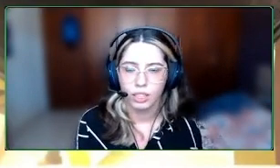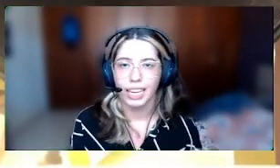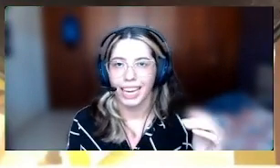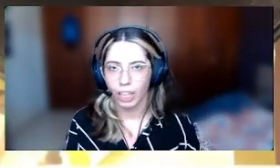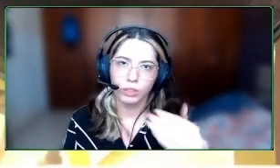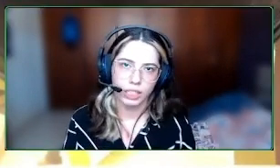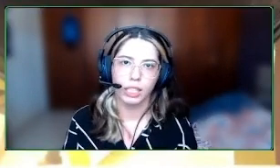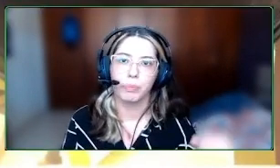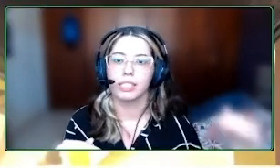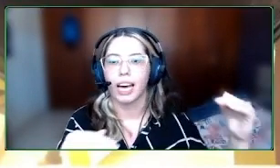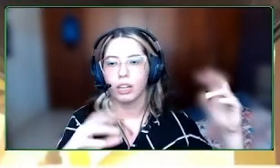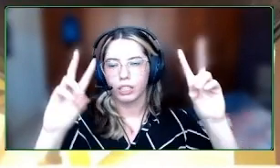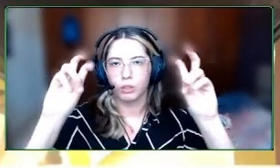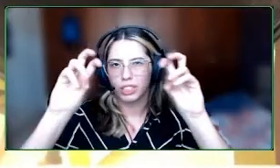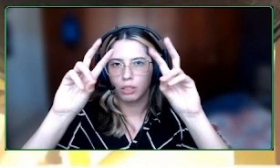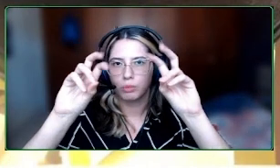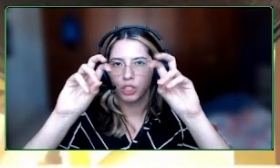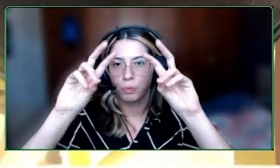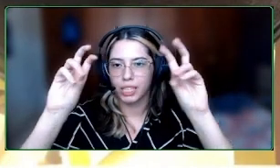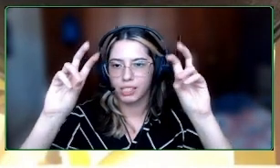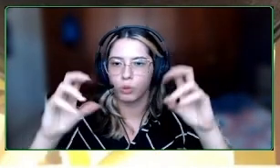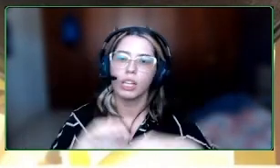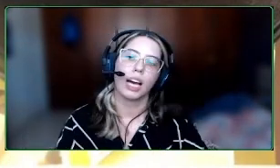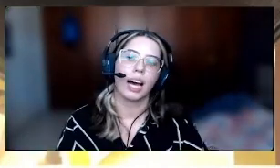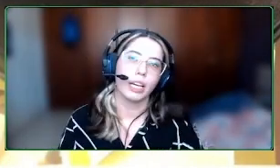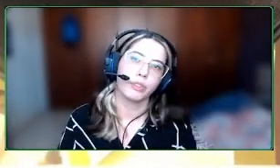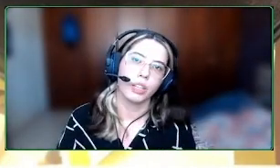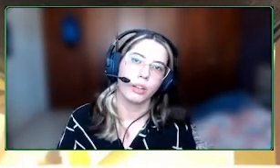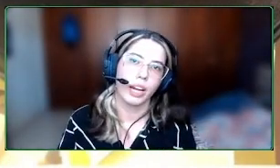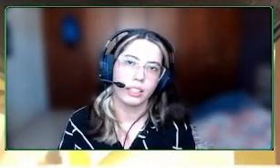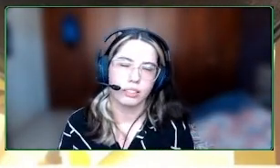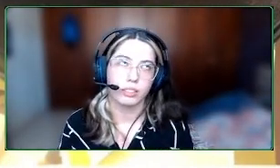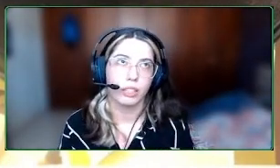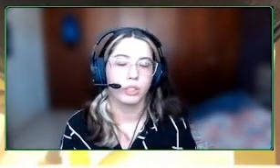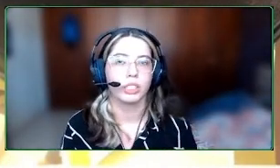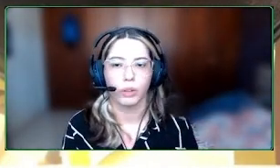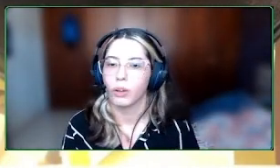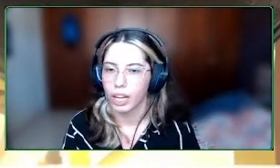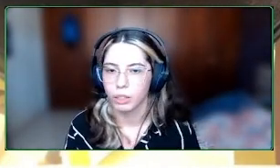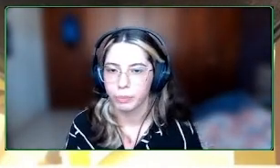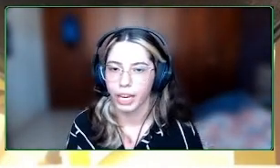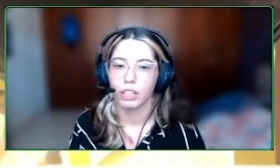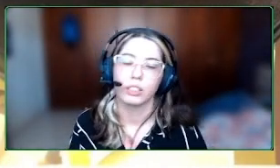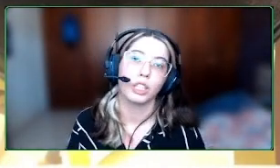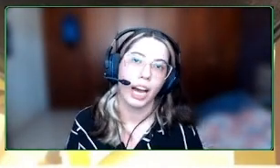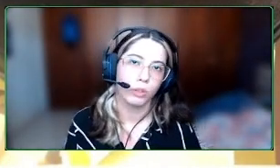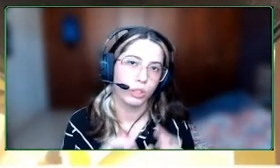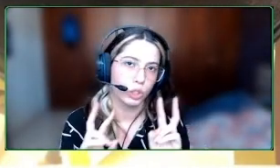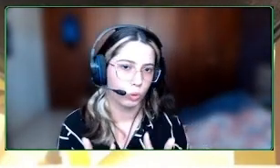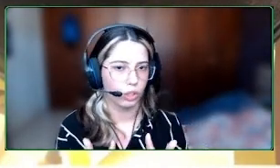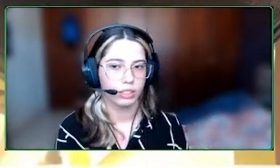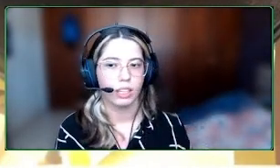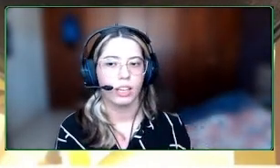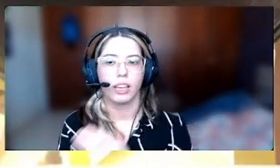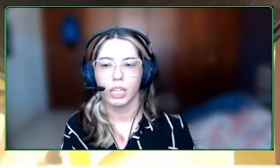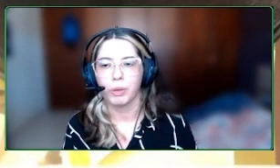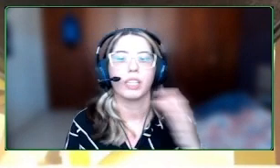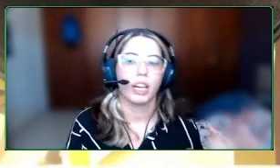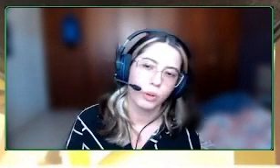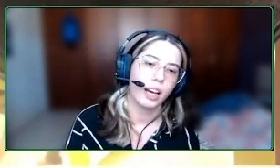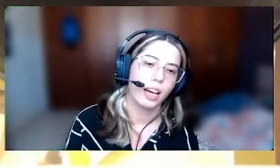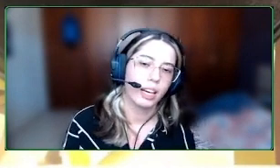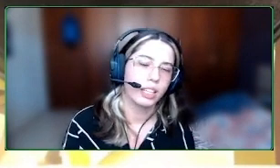horas, logo em seguida prensaram elas, fizeram um teste de pressão a 0,54 MPa em água durante 2 horas, e